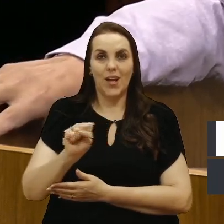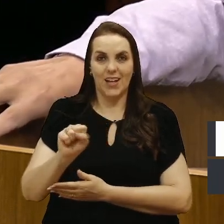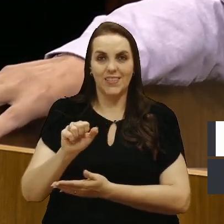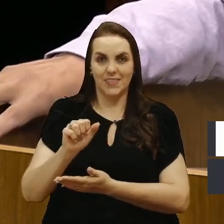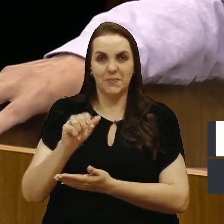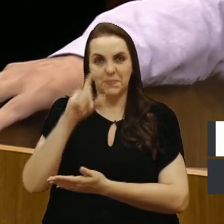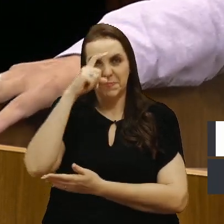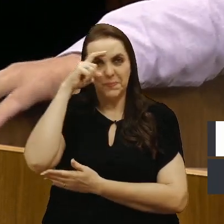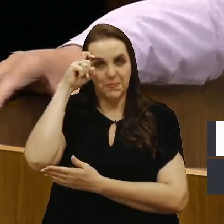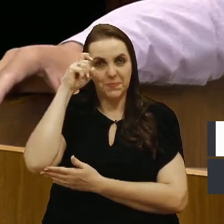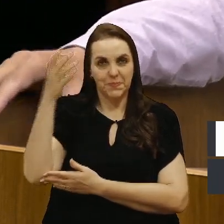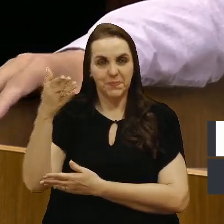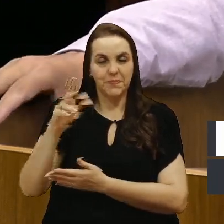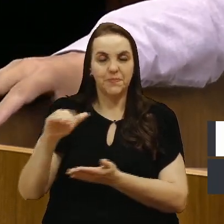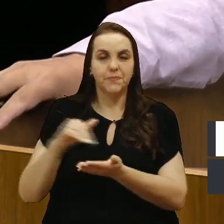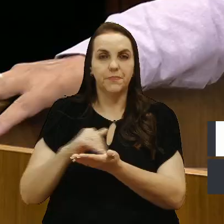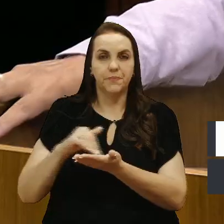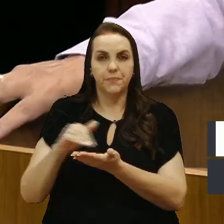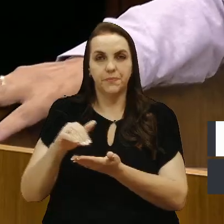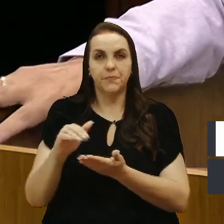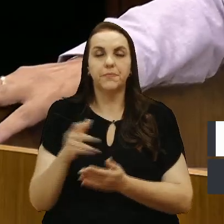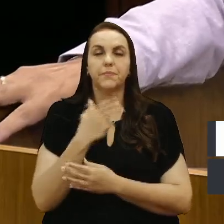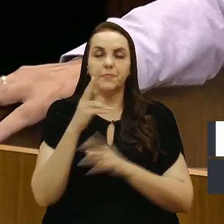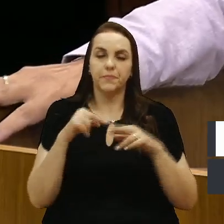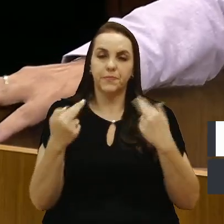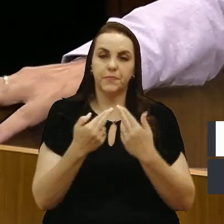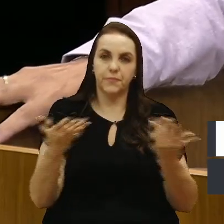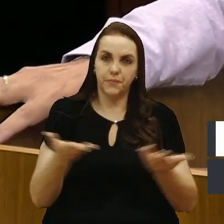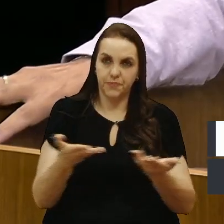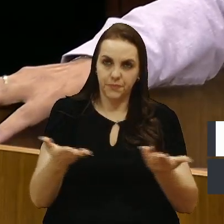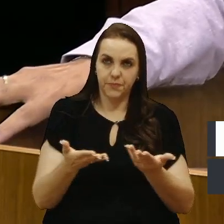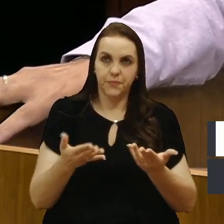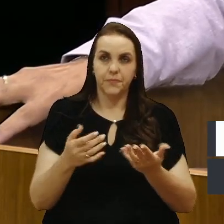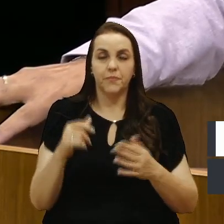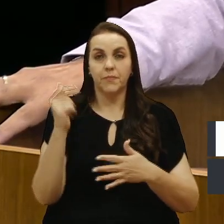no nosso grande expediente aqui algumas...